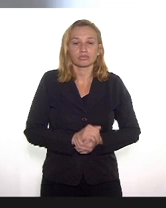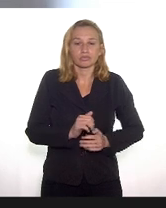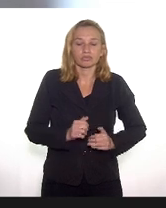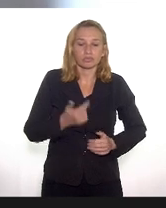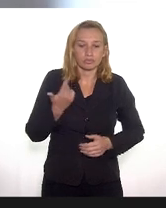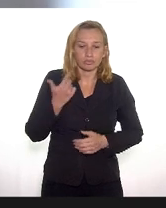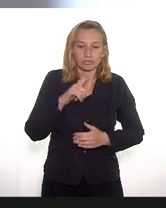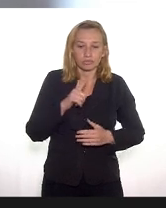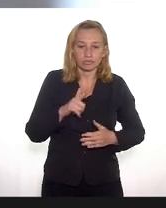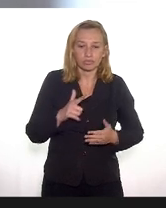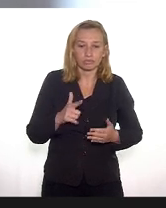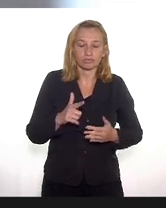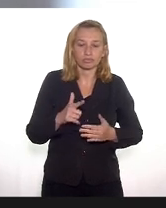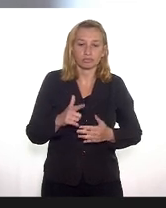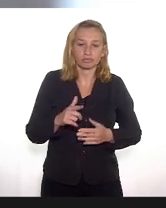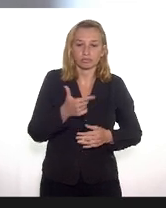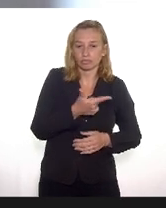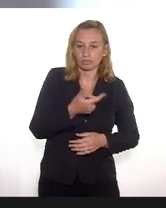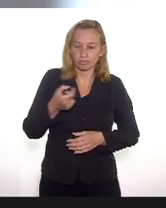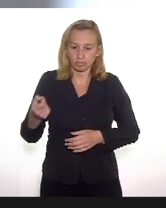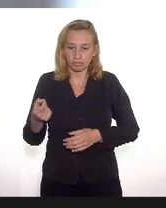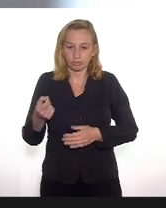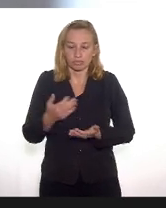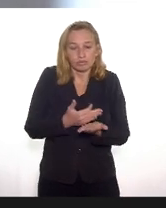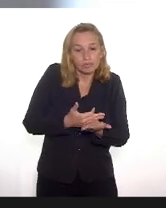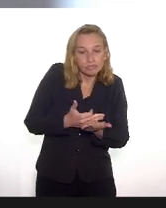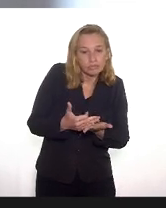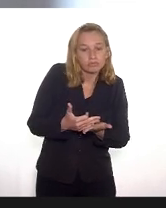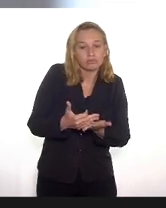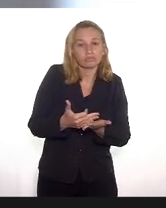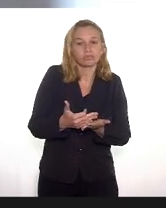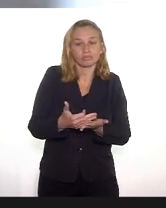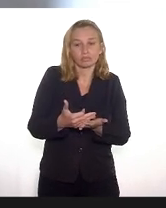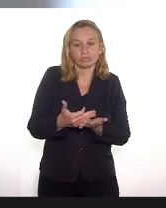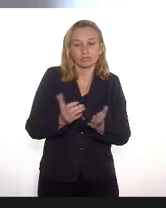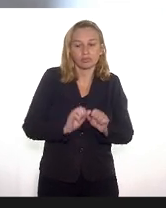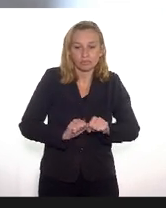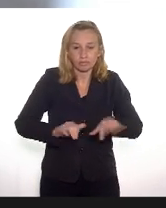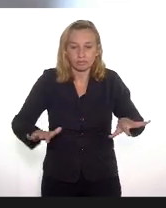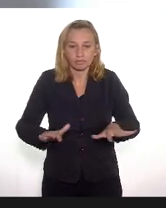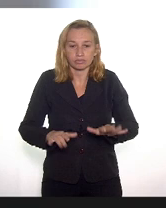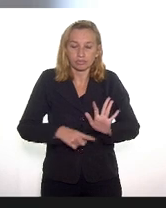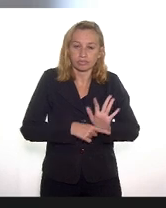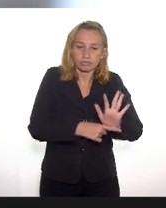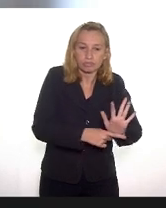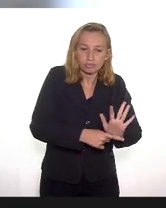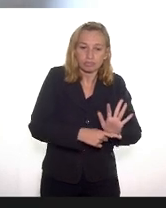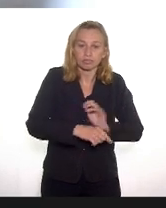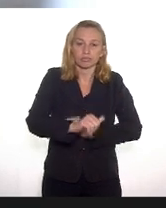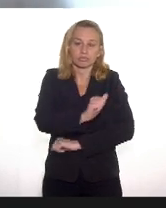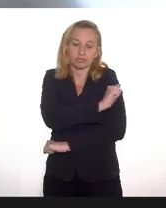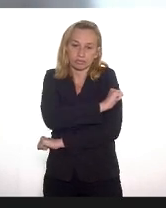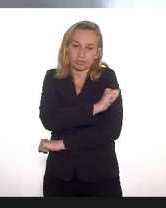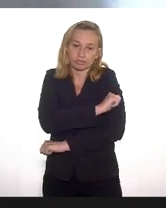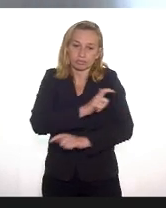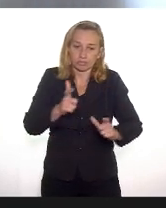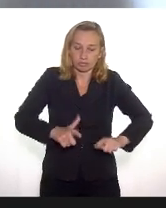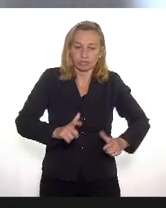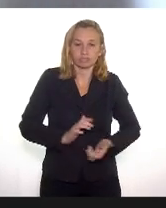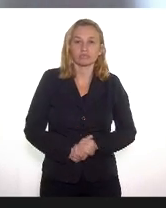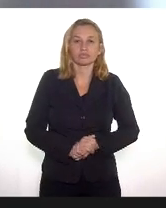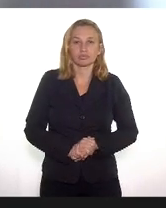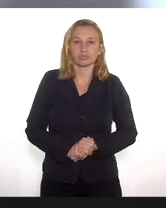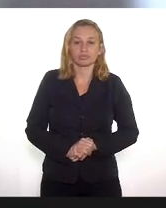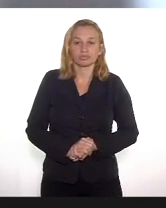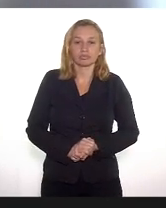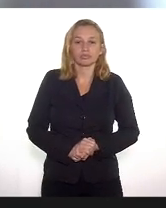manter em 2020, quase desde o início, do início da pandemia, esse atendimento aos alunos da rede, né.